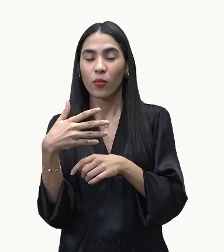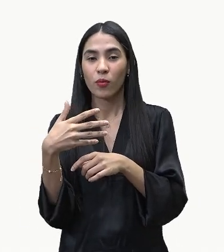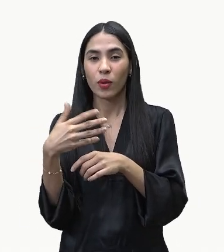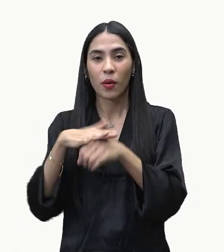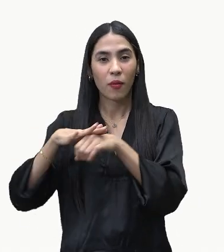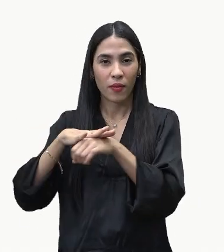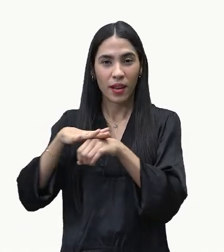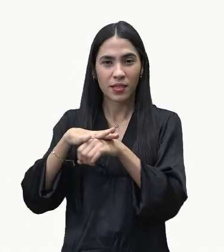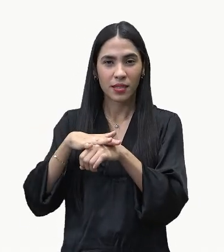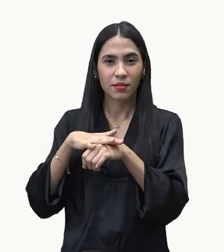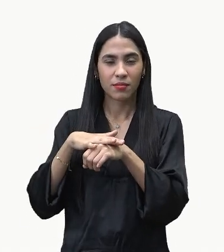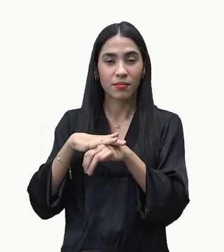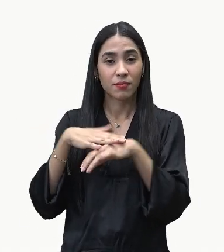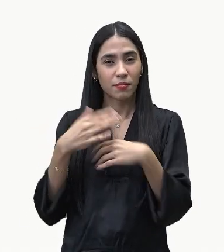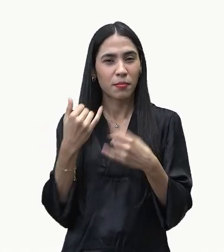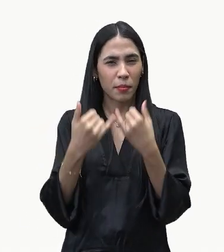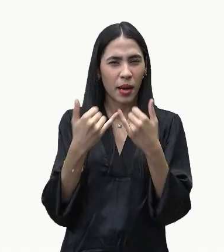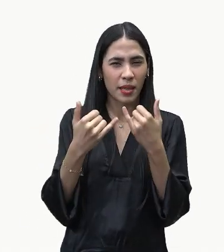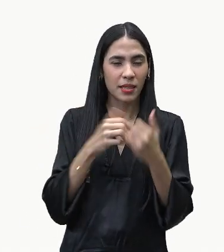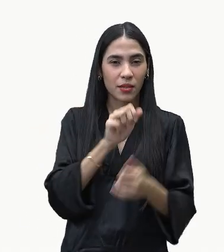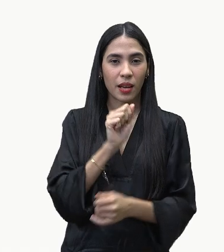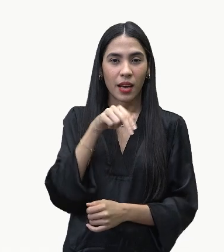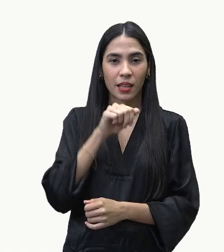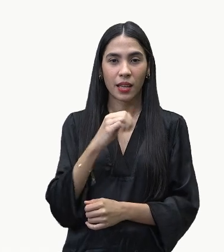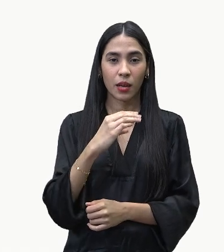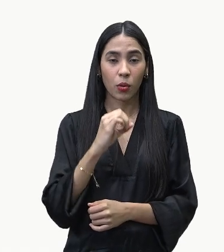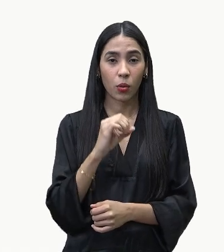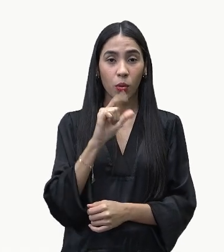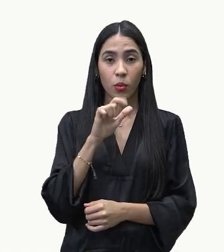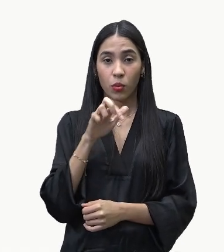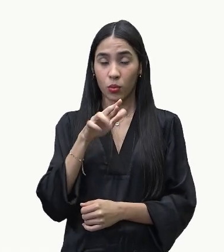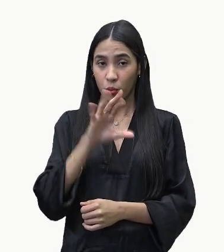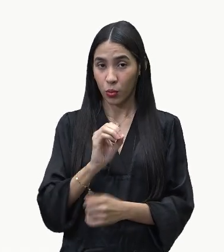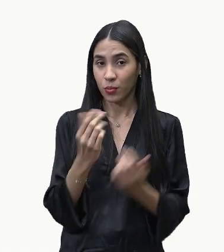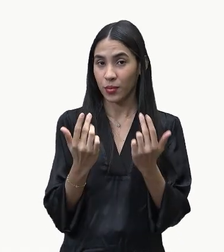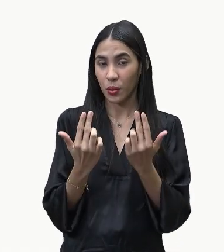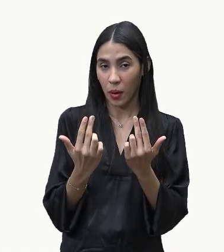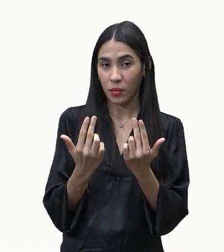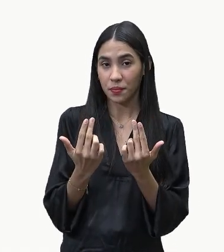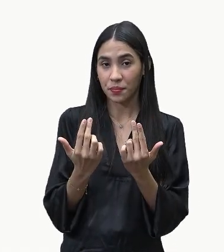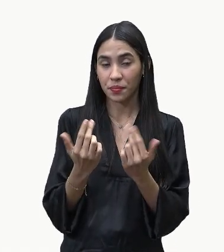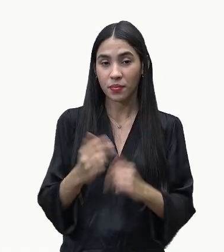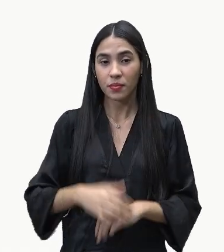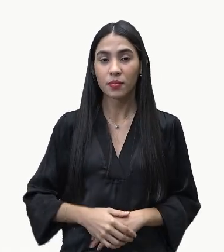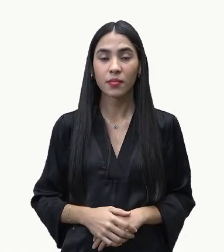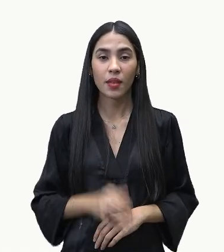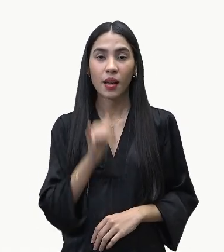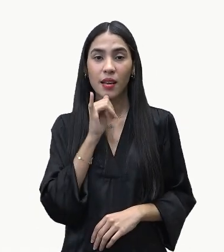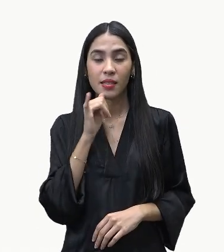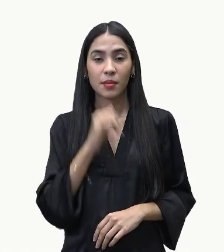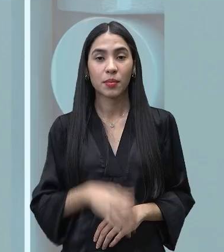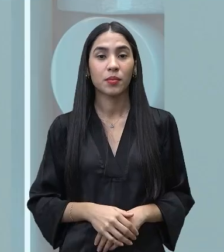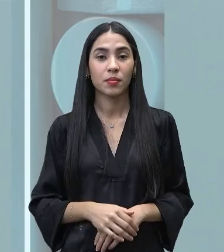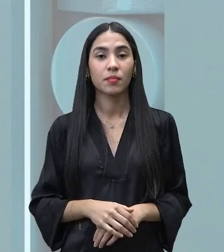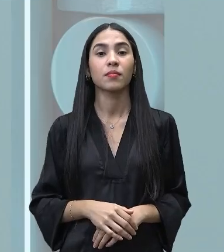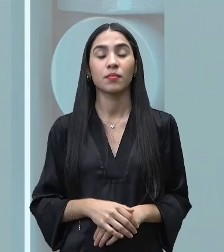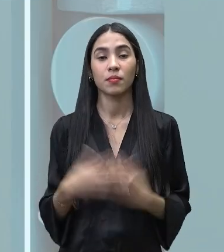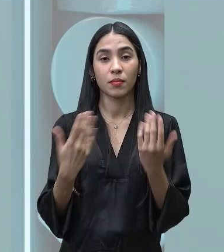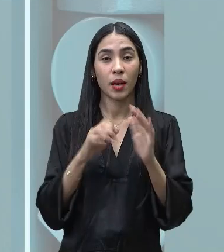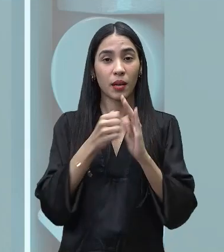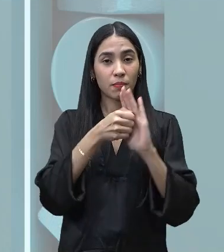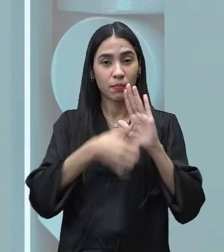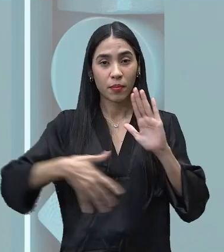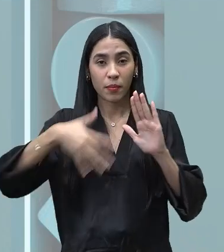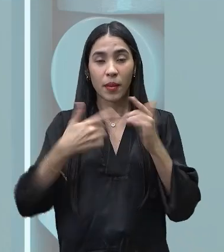atenção de vocês? É como se o anacoluto fosse a expressão disso, fosse uma figura de construção que